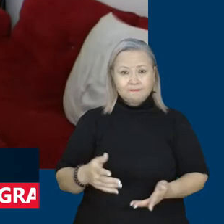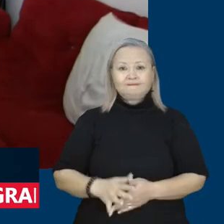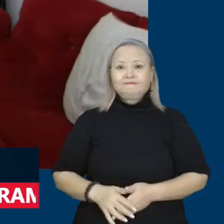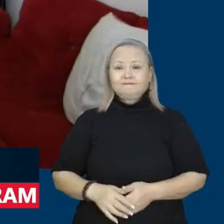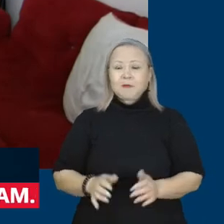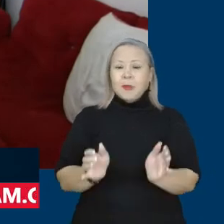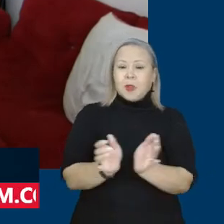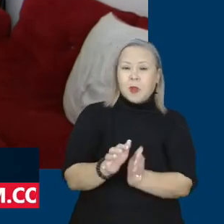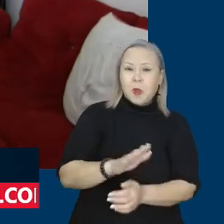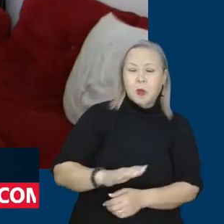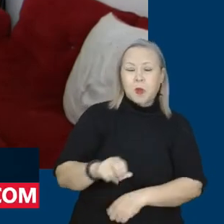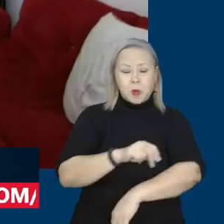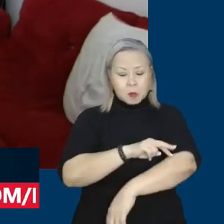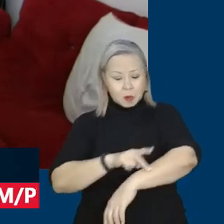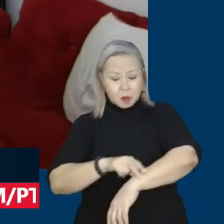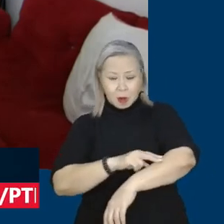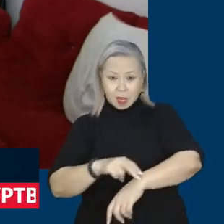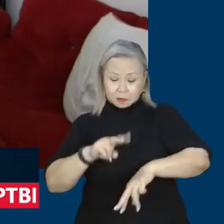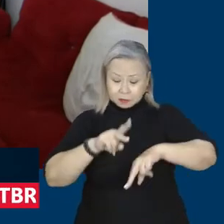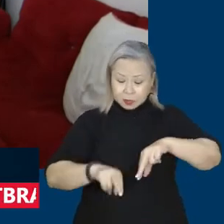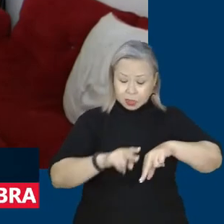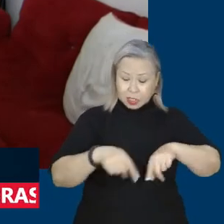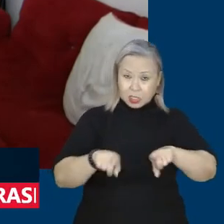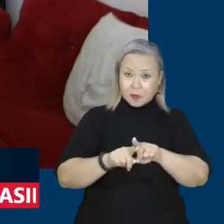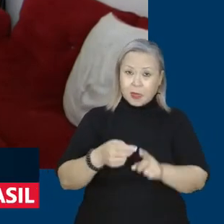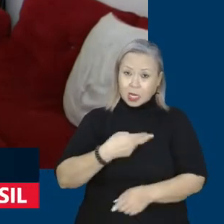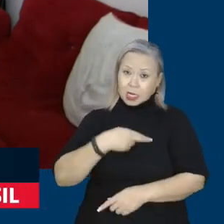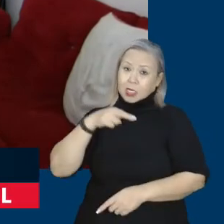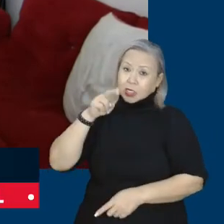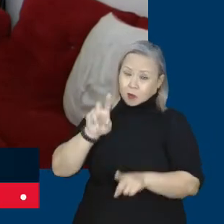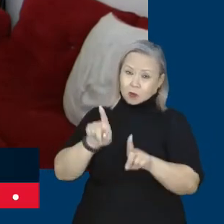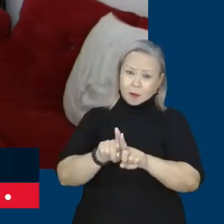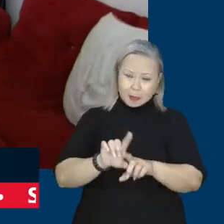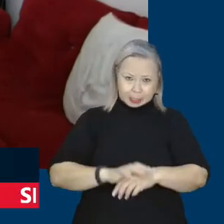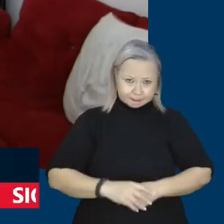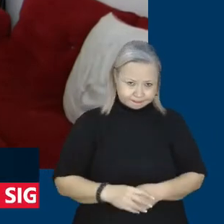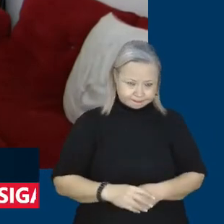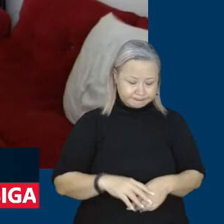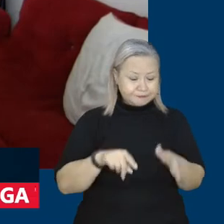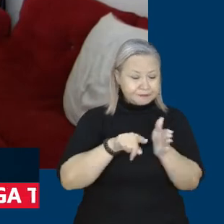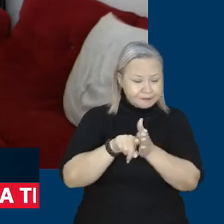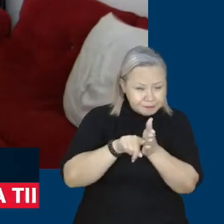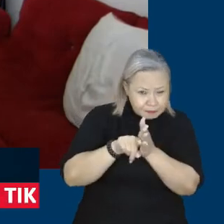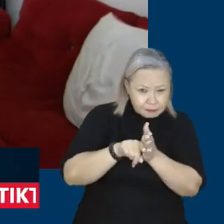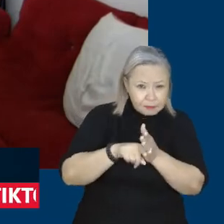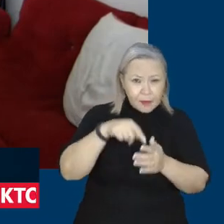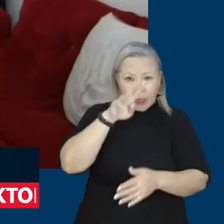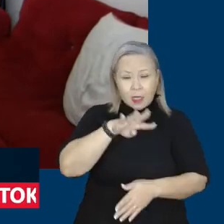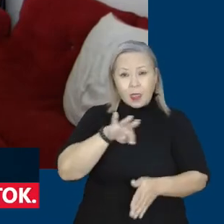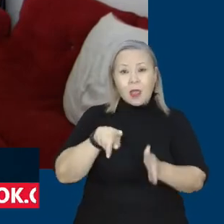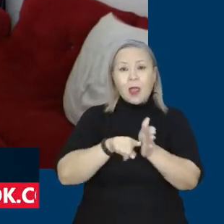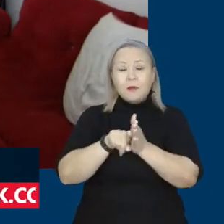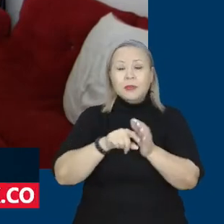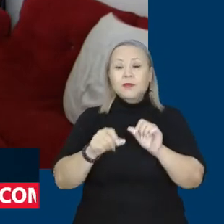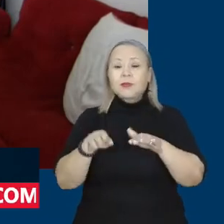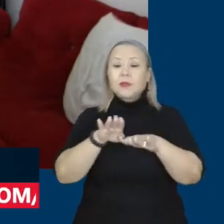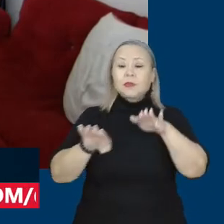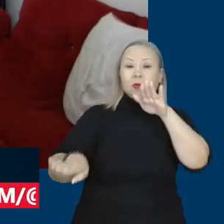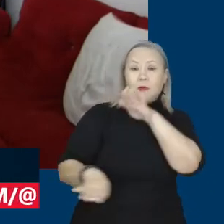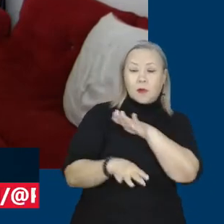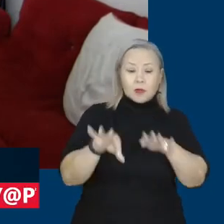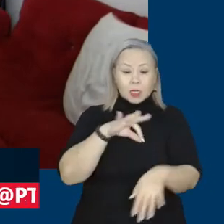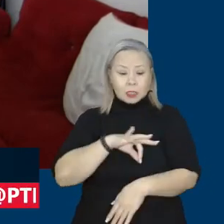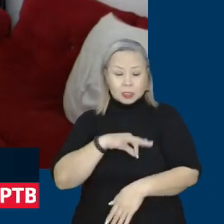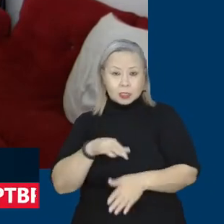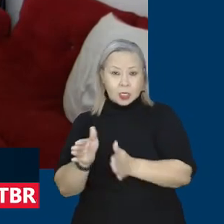raça gênero e até região tanto que o índice higiene que mede a desigualdade de renda entre pobres